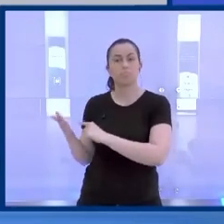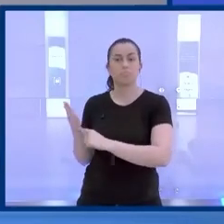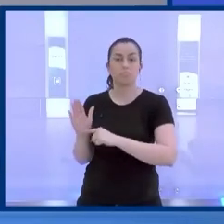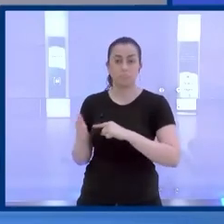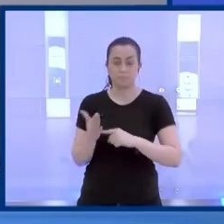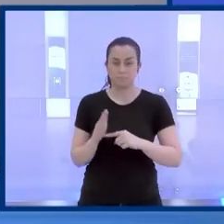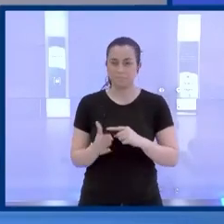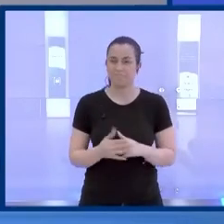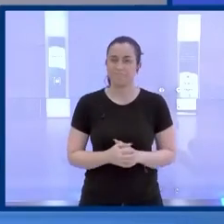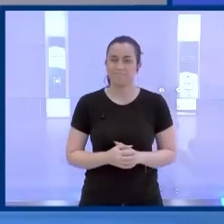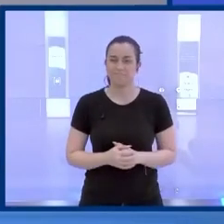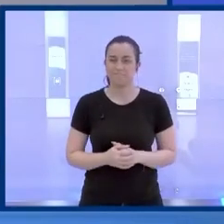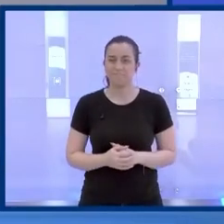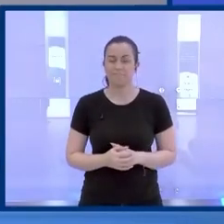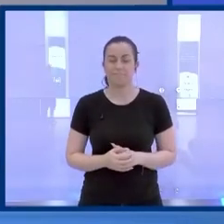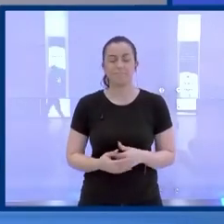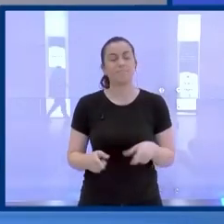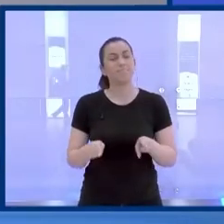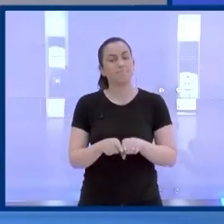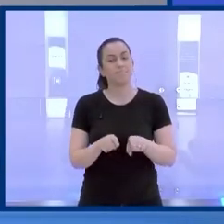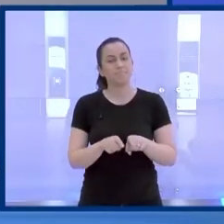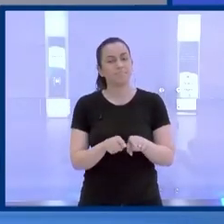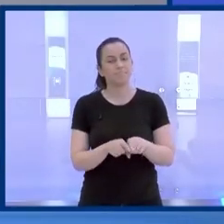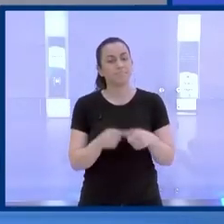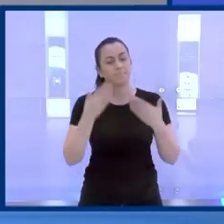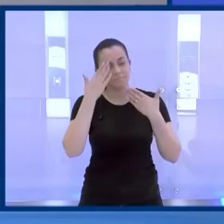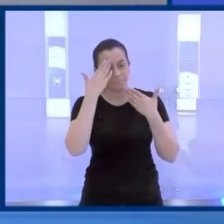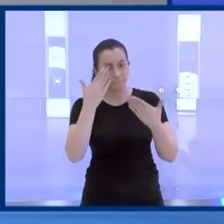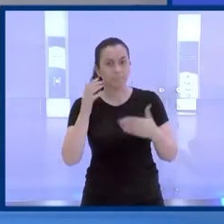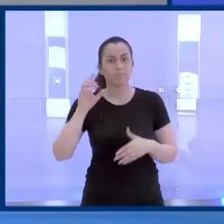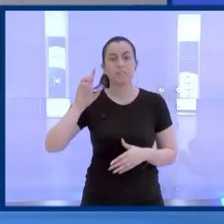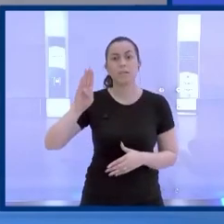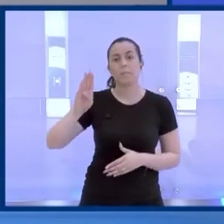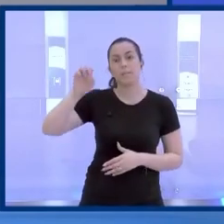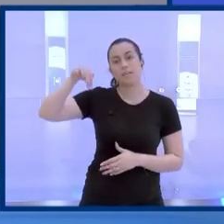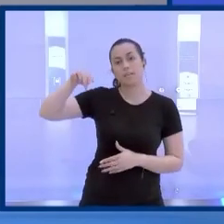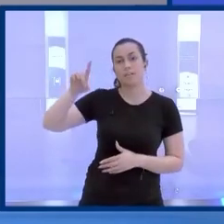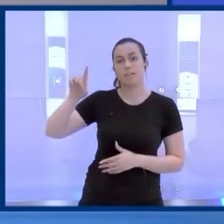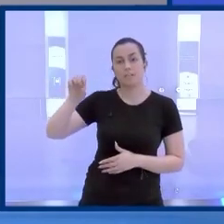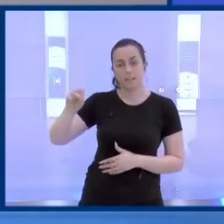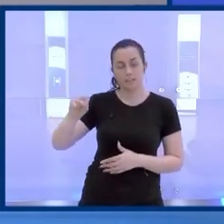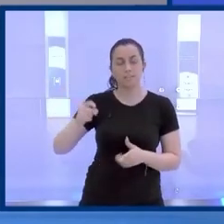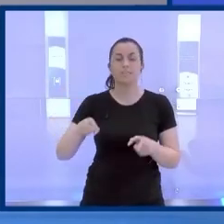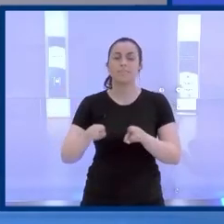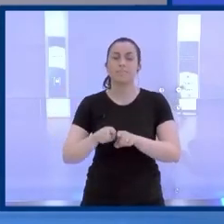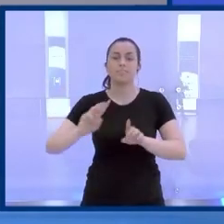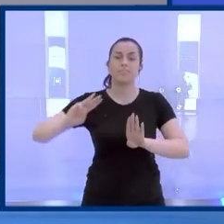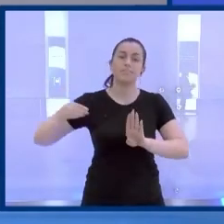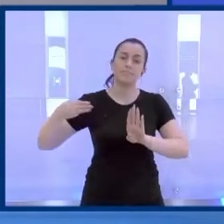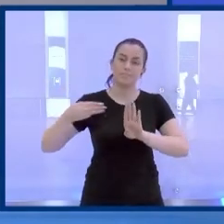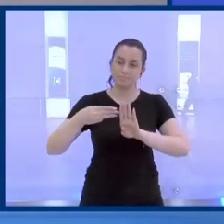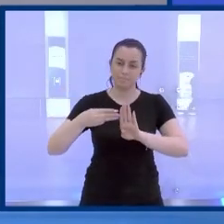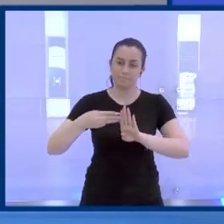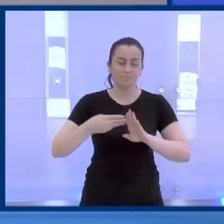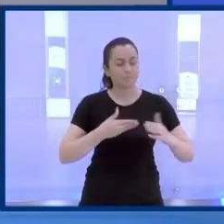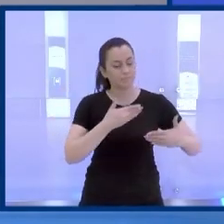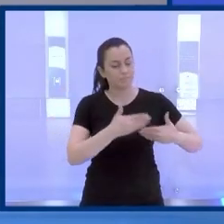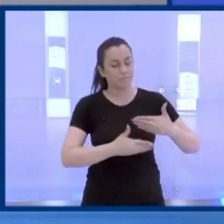de cumprimentar a B3 e ao BNDES pela condução impecável desse processo até